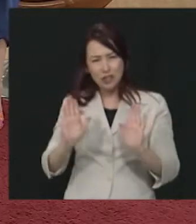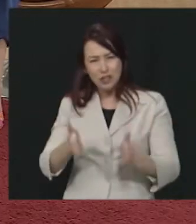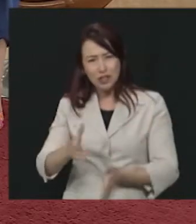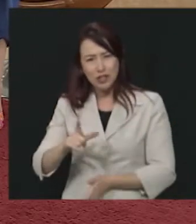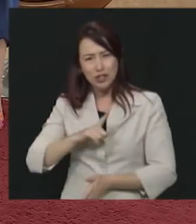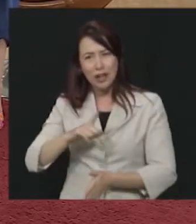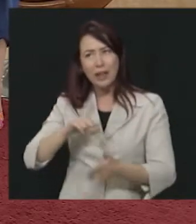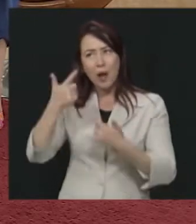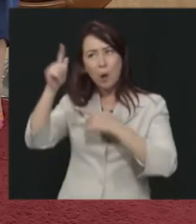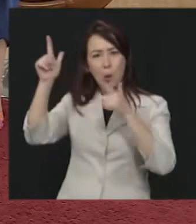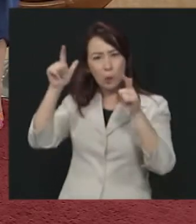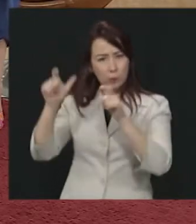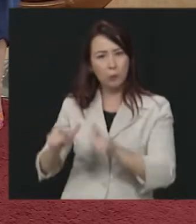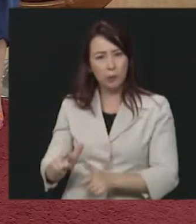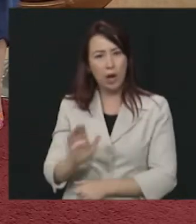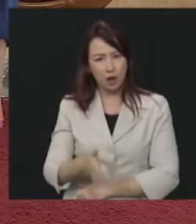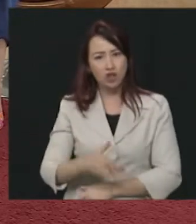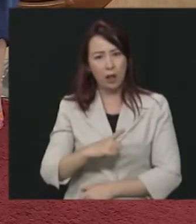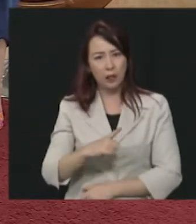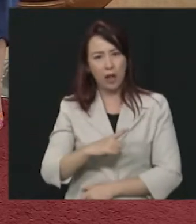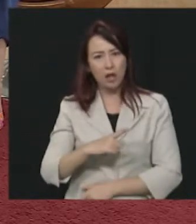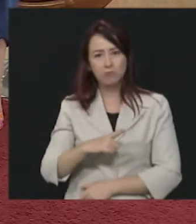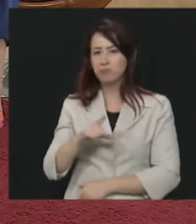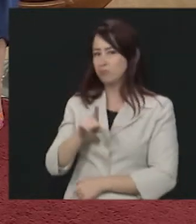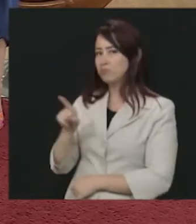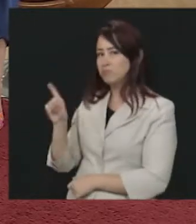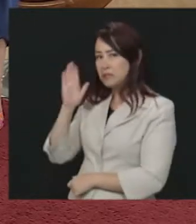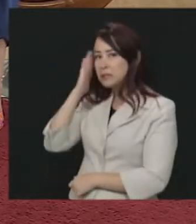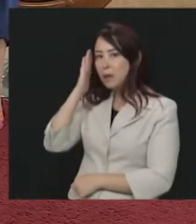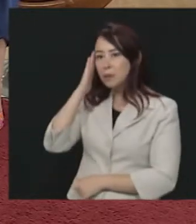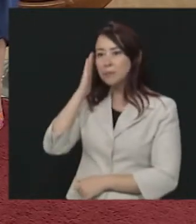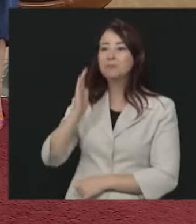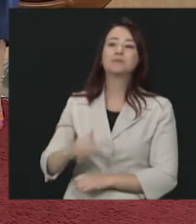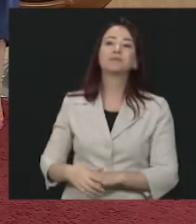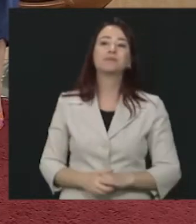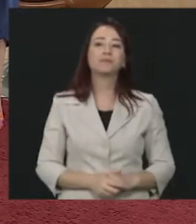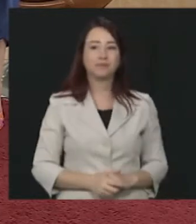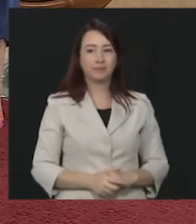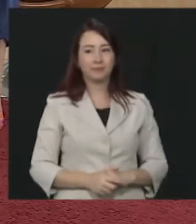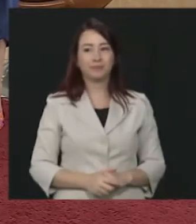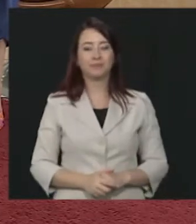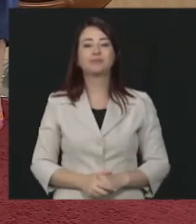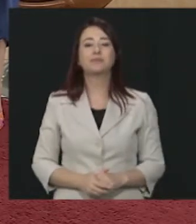outros países? Vocês sabem dizer?